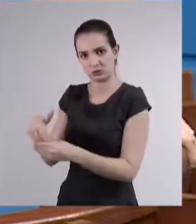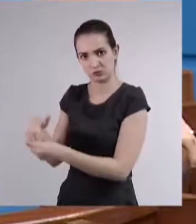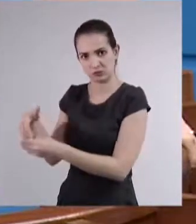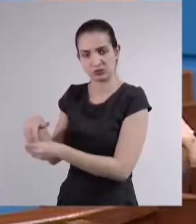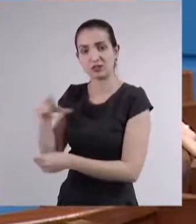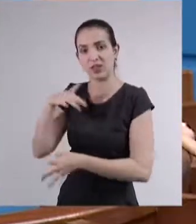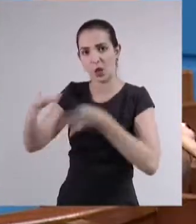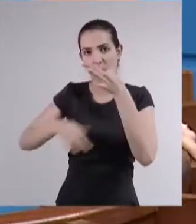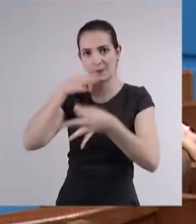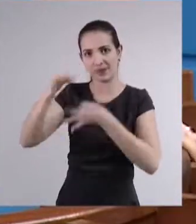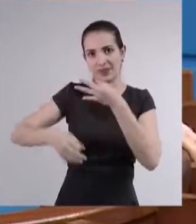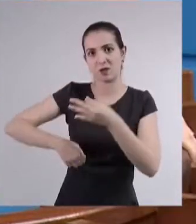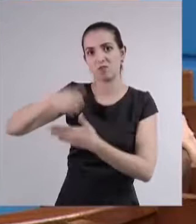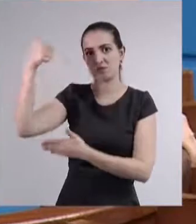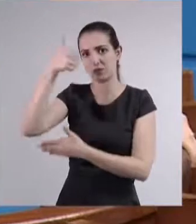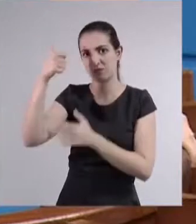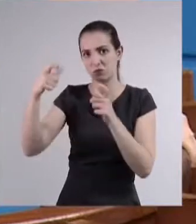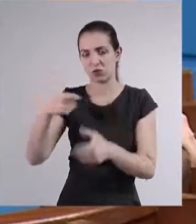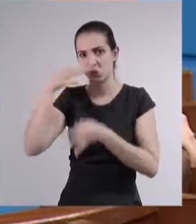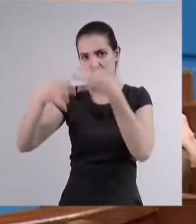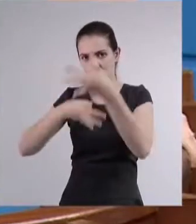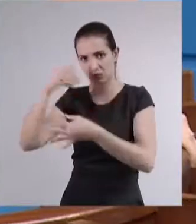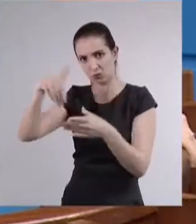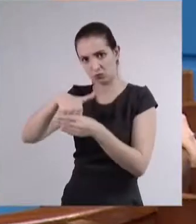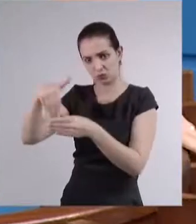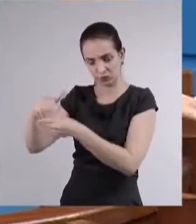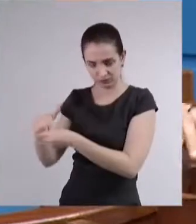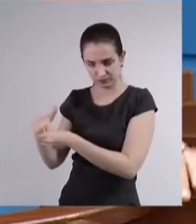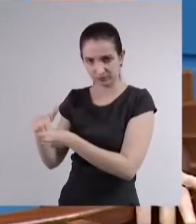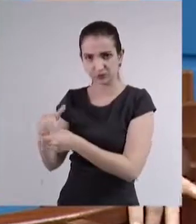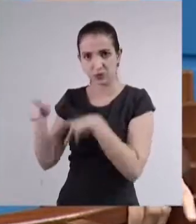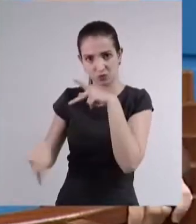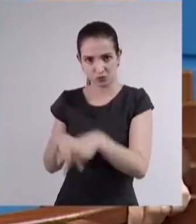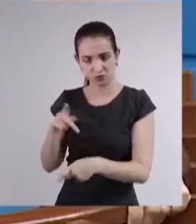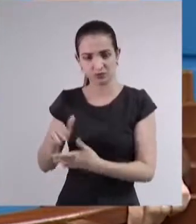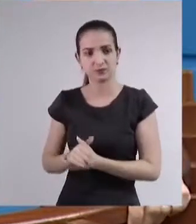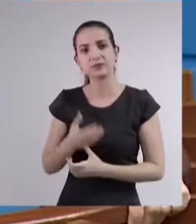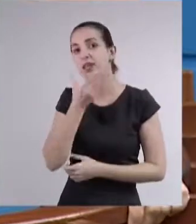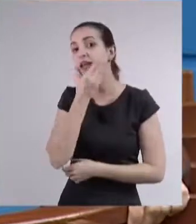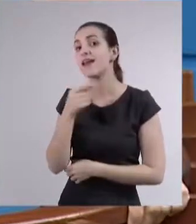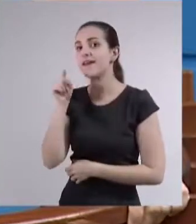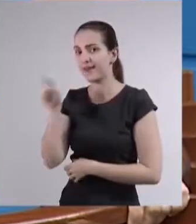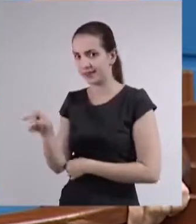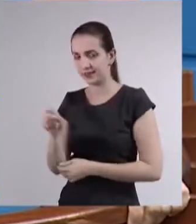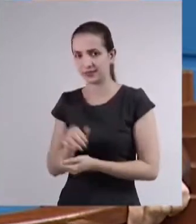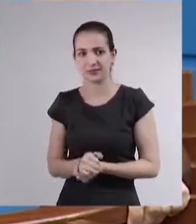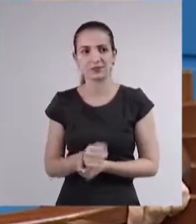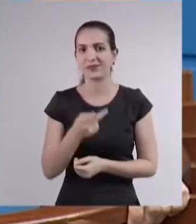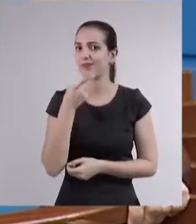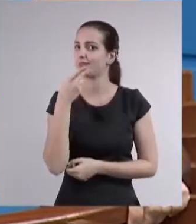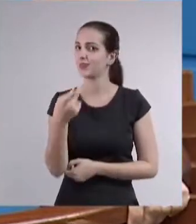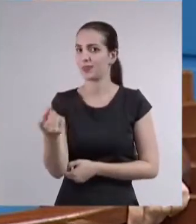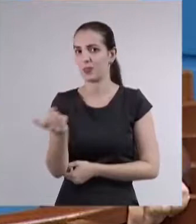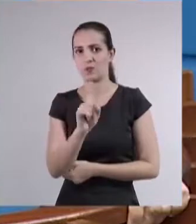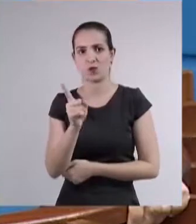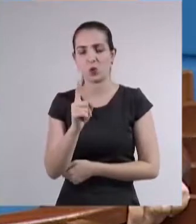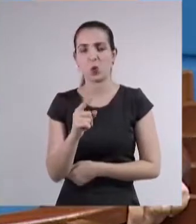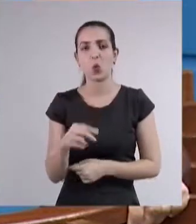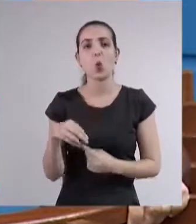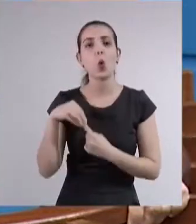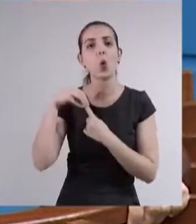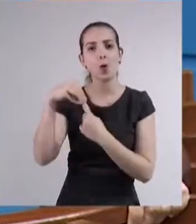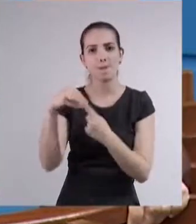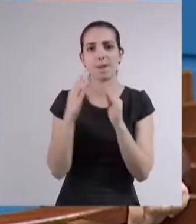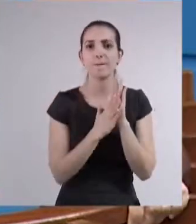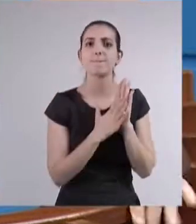preferência da população, né, em primeiro lugar, ele não falou uma proposta